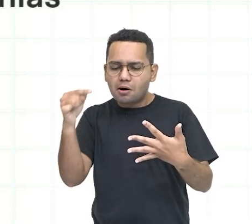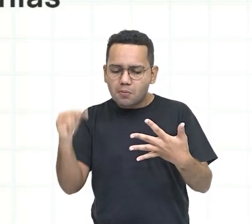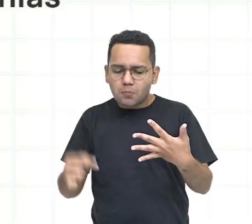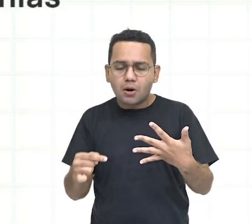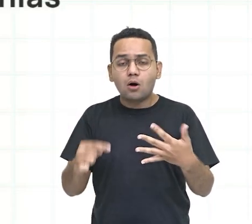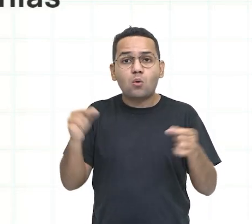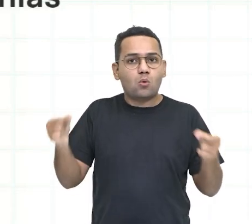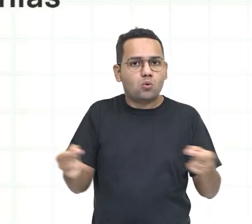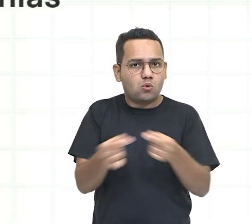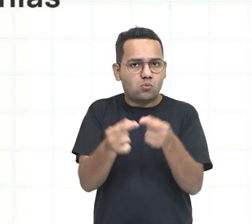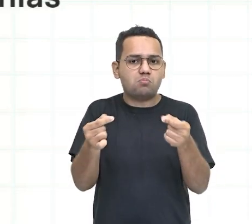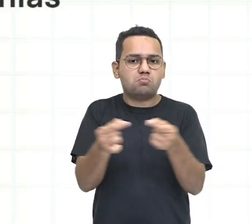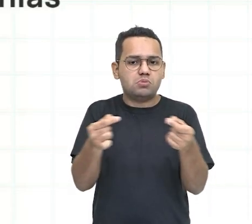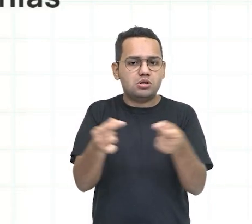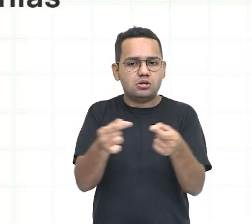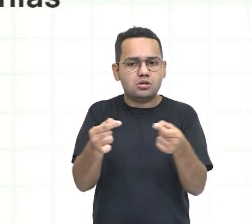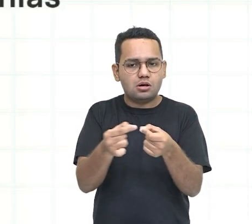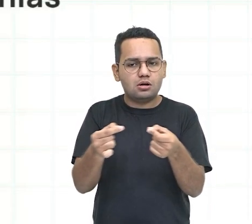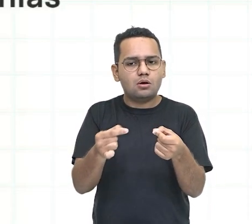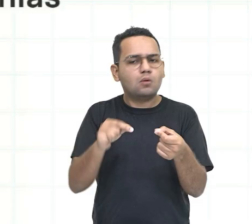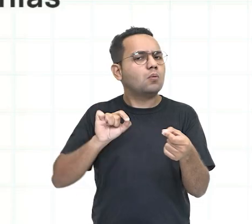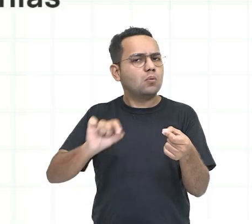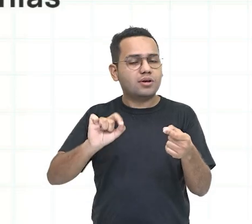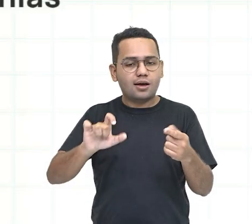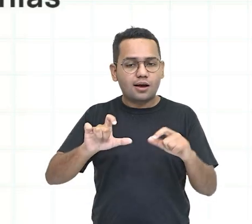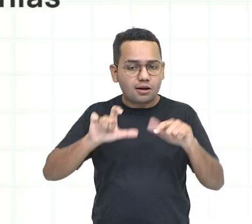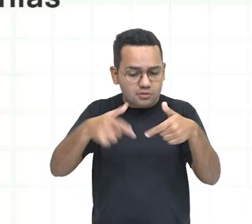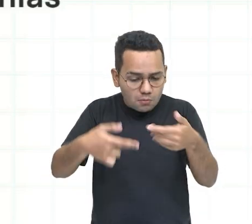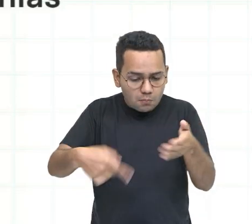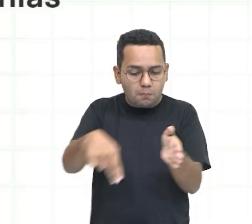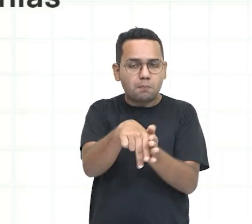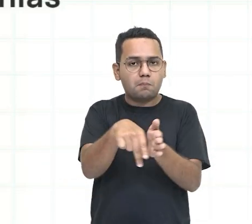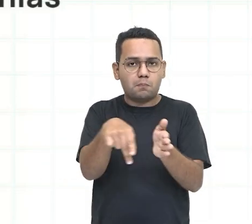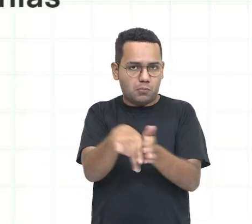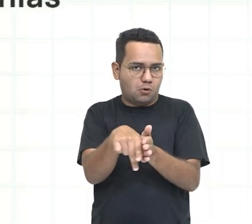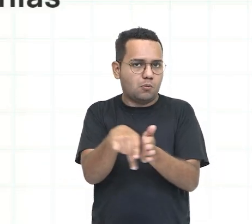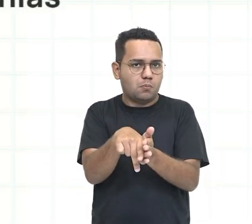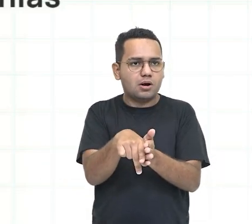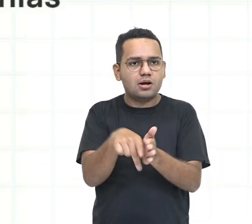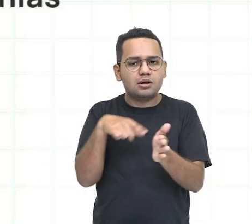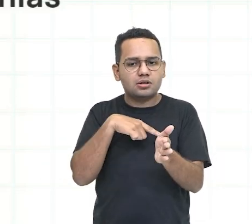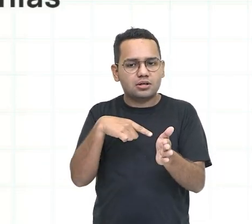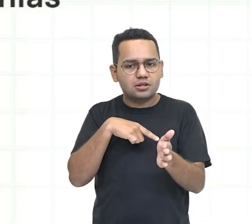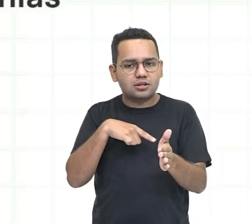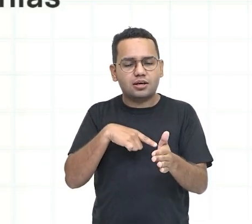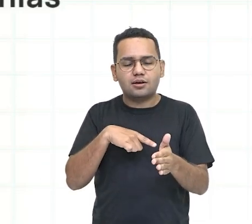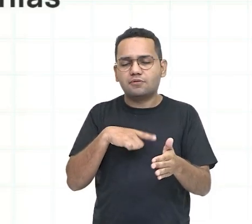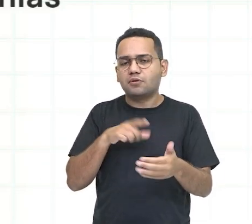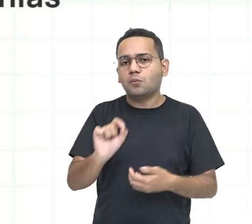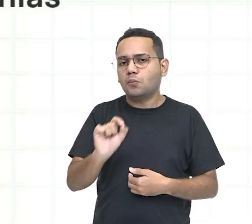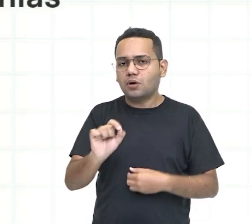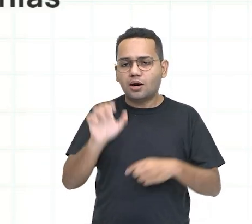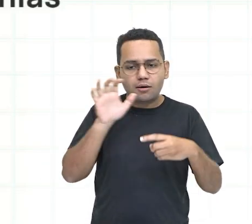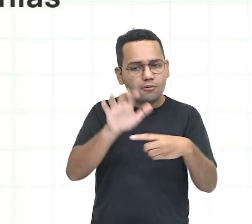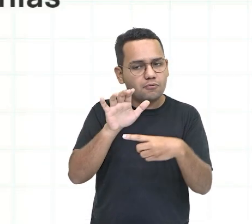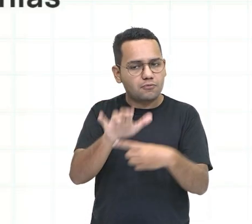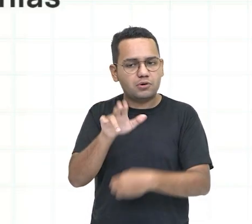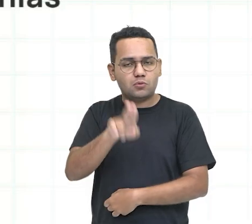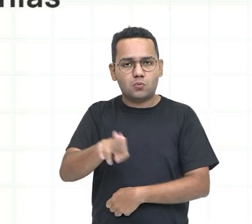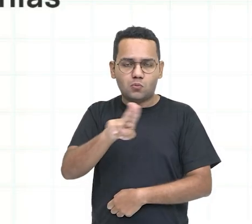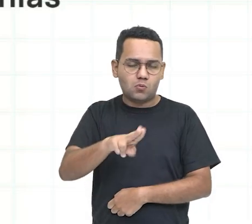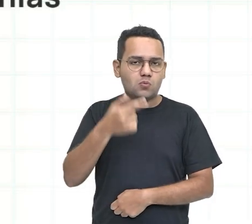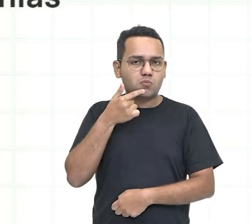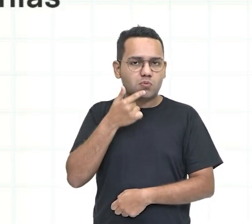o principal motivo pelo qual os britânicos promoveram o uso do inglês em suas colônias